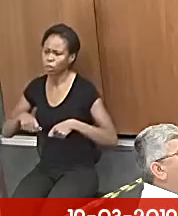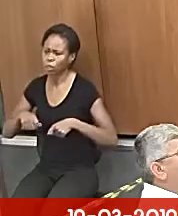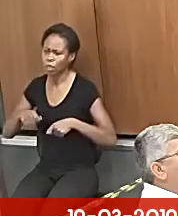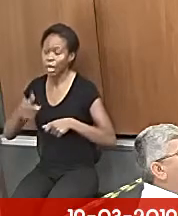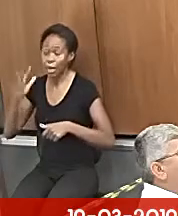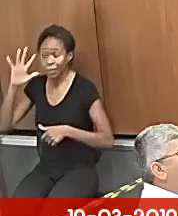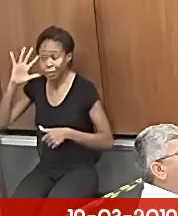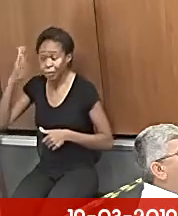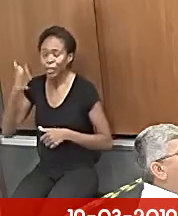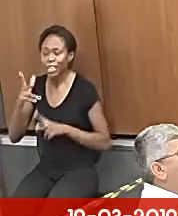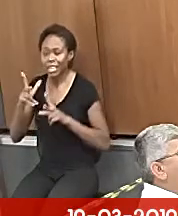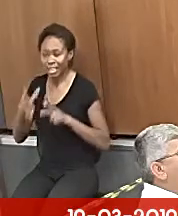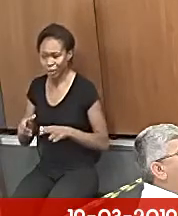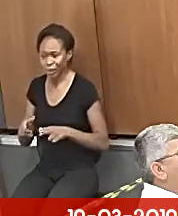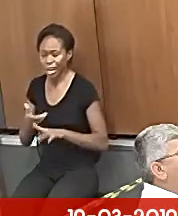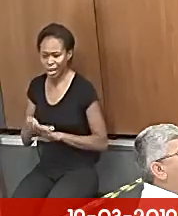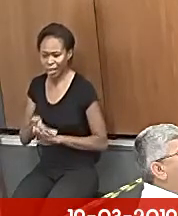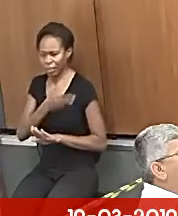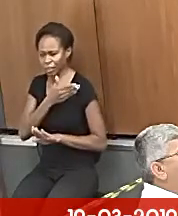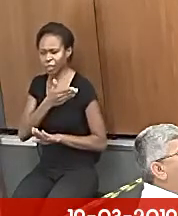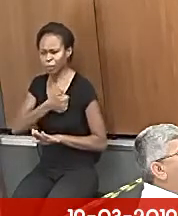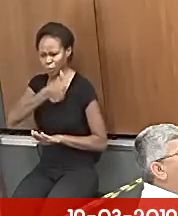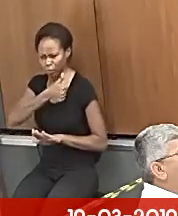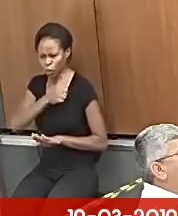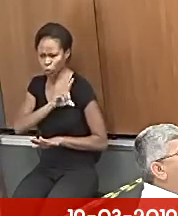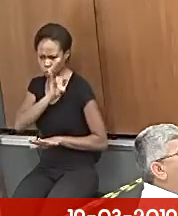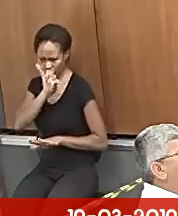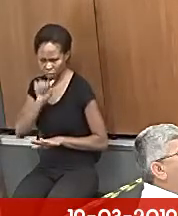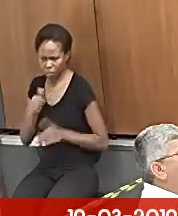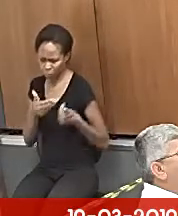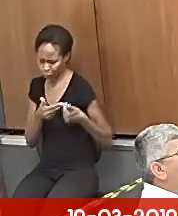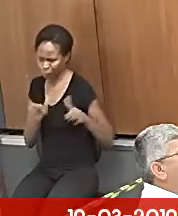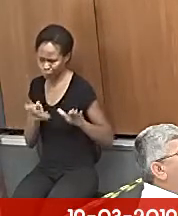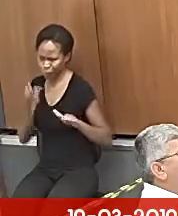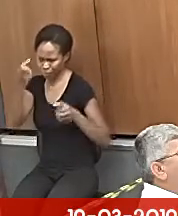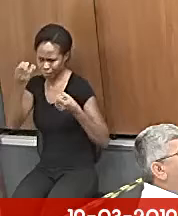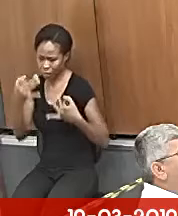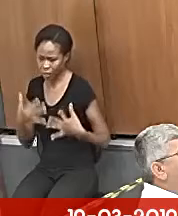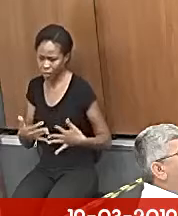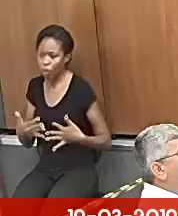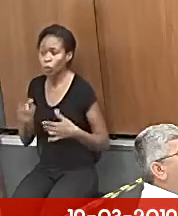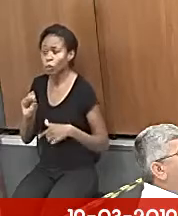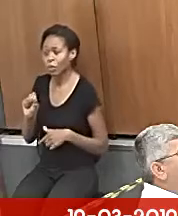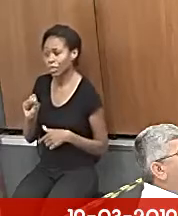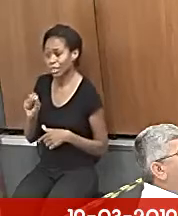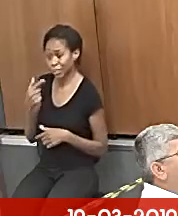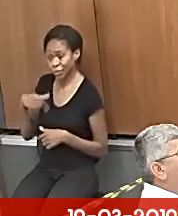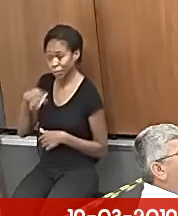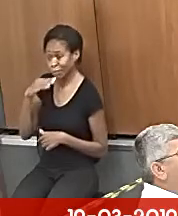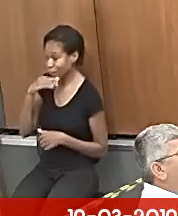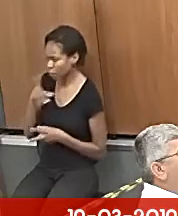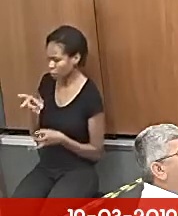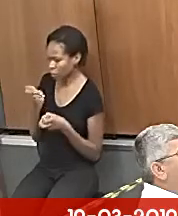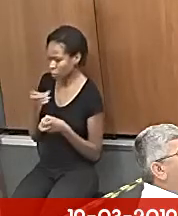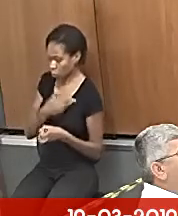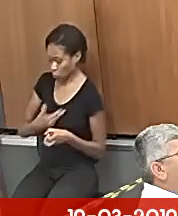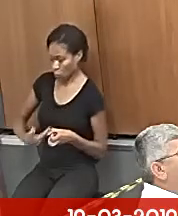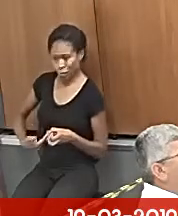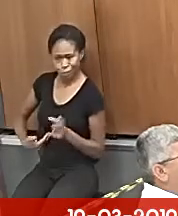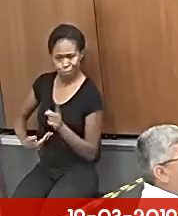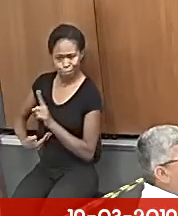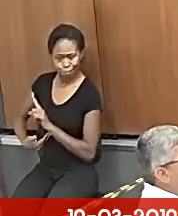dia que na abertura dessa comissão aquilo que a gente percebe que o governo não vai falar não vai fazer políticas públicas